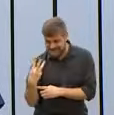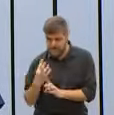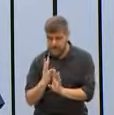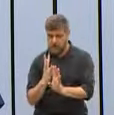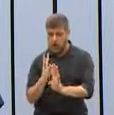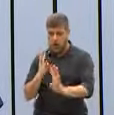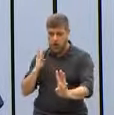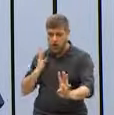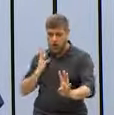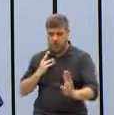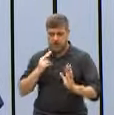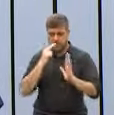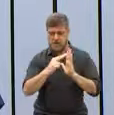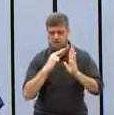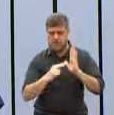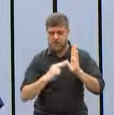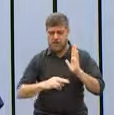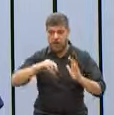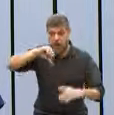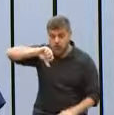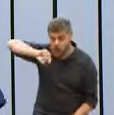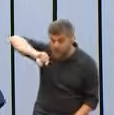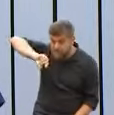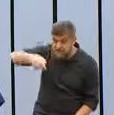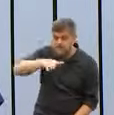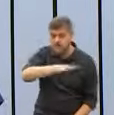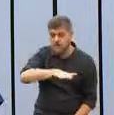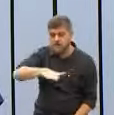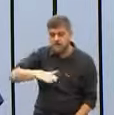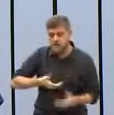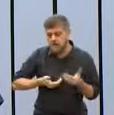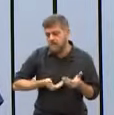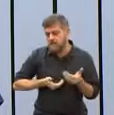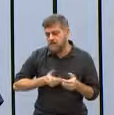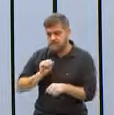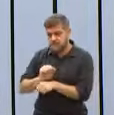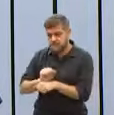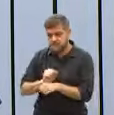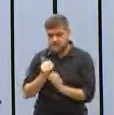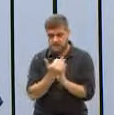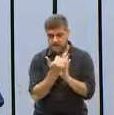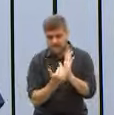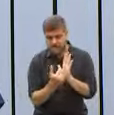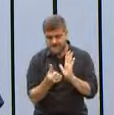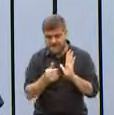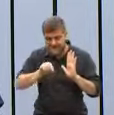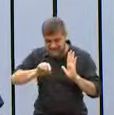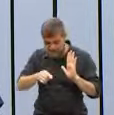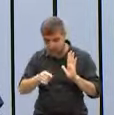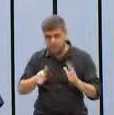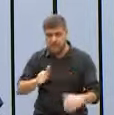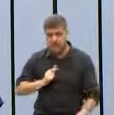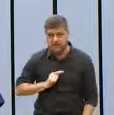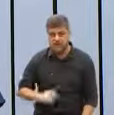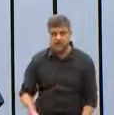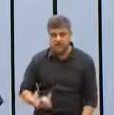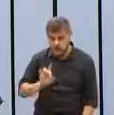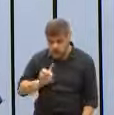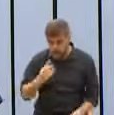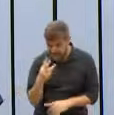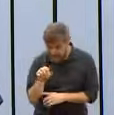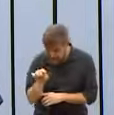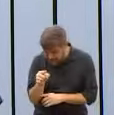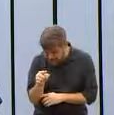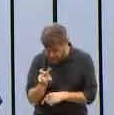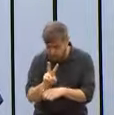lista com 9.000 crianças na espera. Hoje essa lista é de 6.000. Foram feitas só 3.000 vagas. Não. Ao